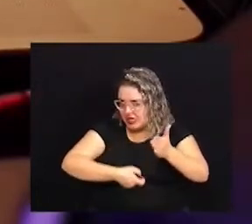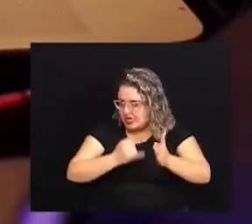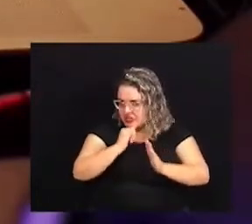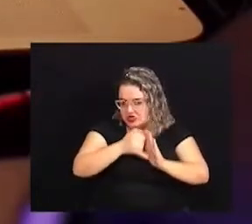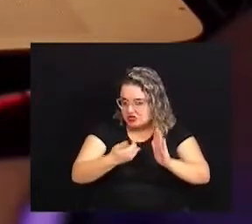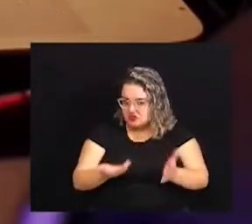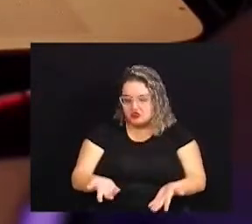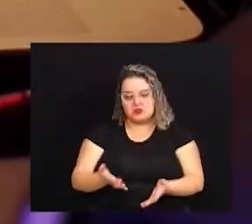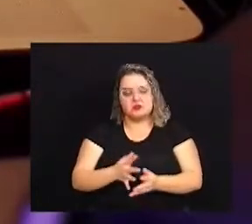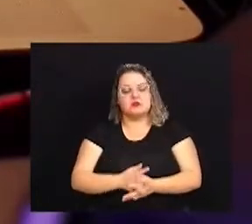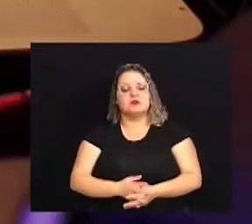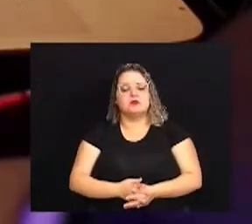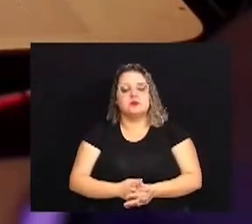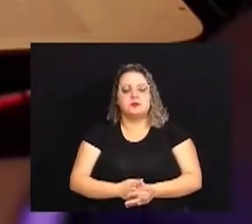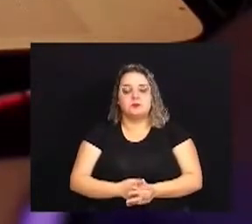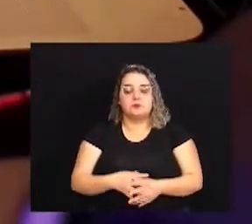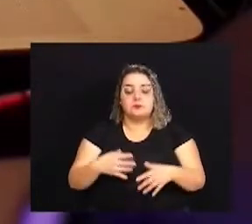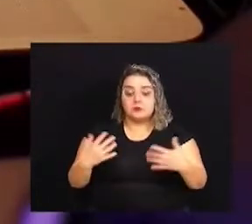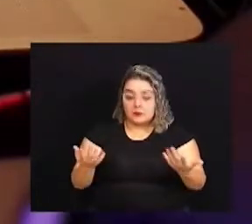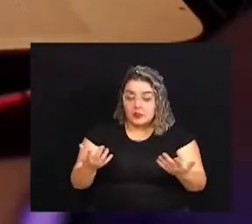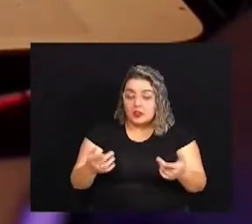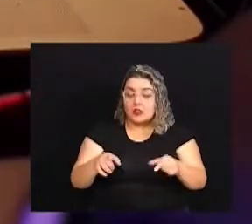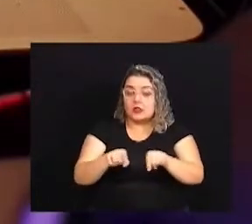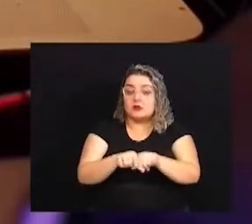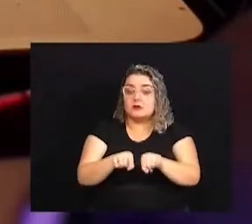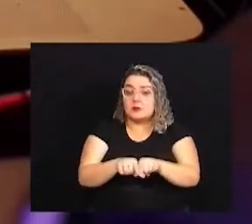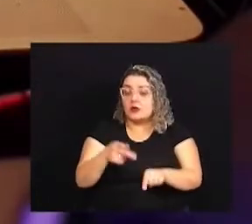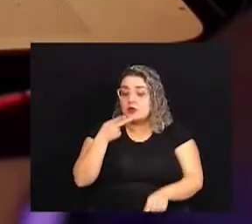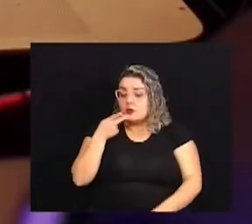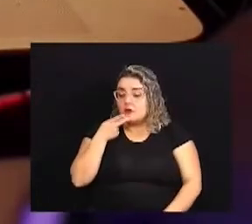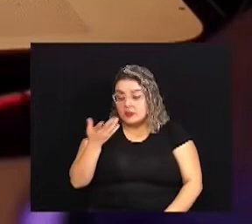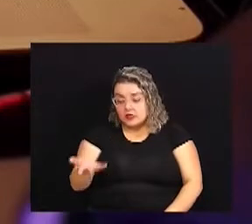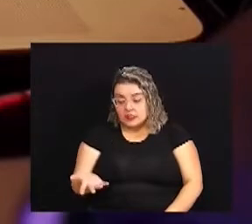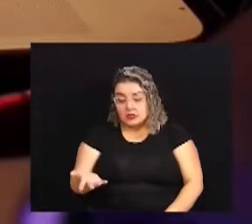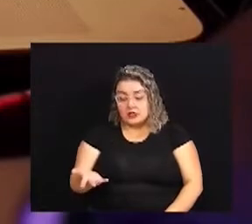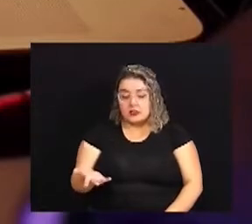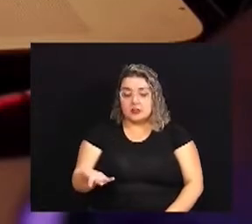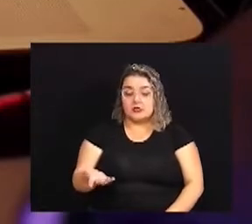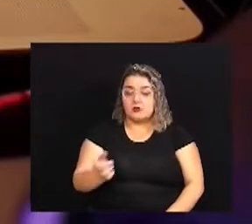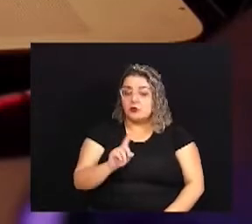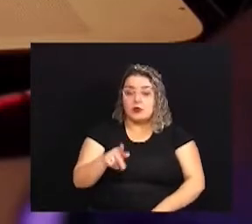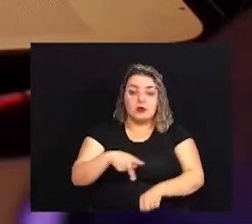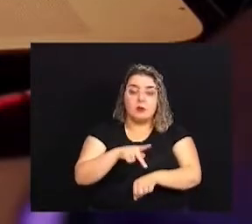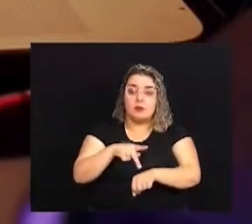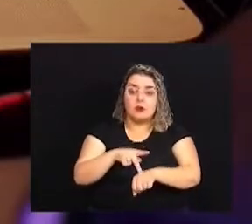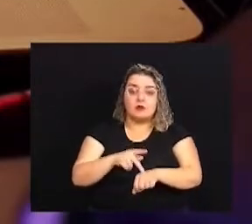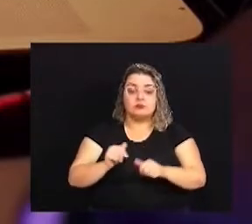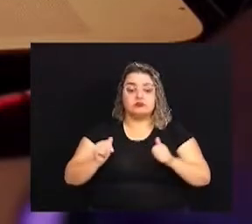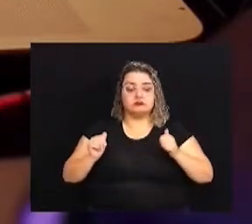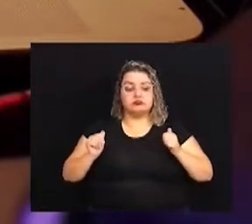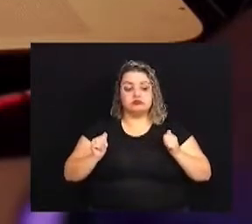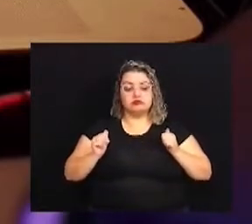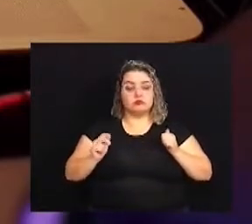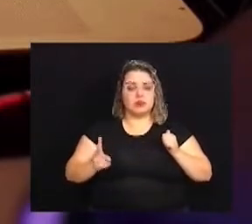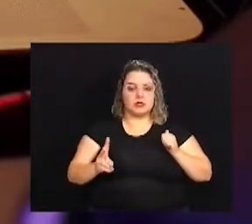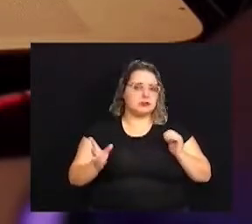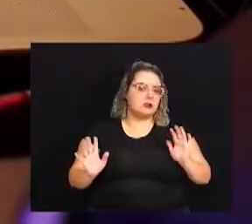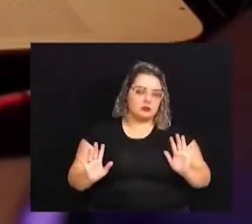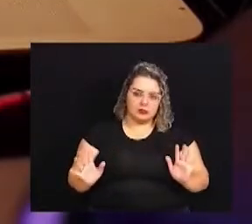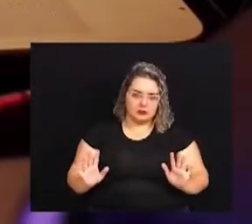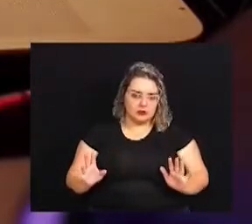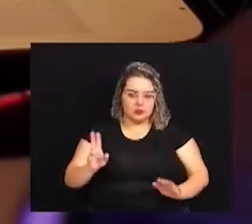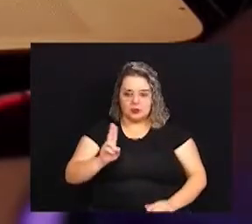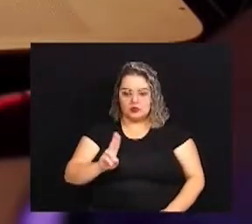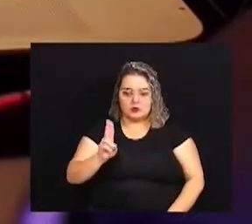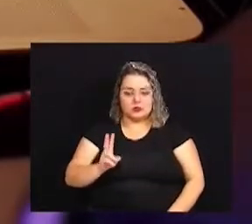isso oscila com muita velocidade. Além do mais, aquilo que eu te falei, não é um país onde você pode ficar muito